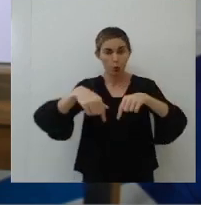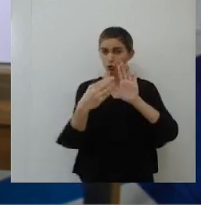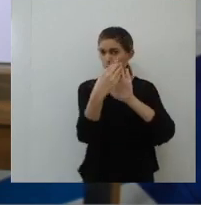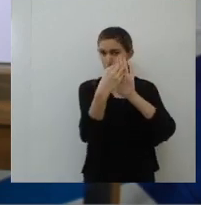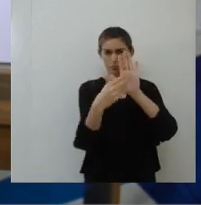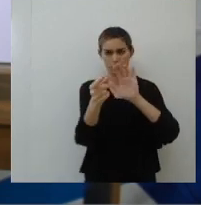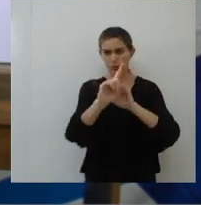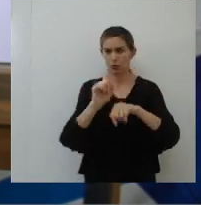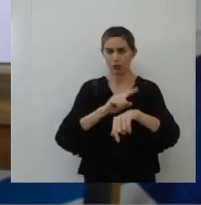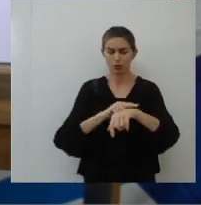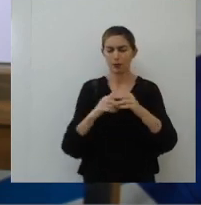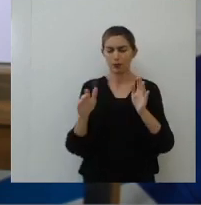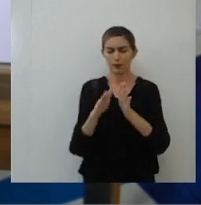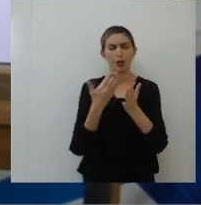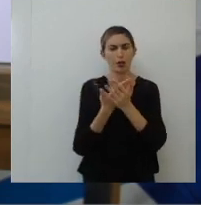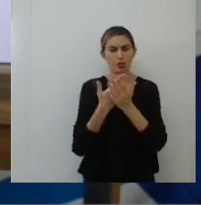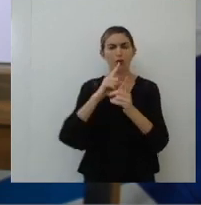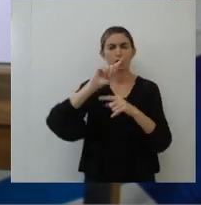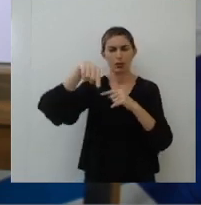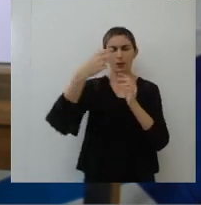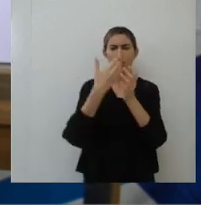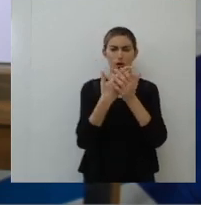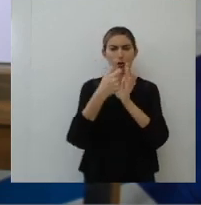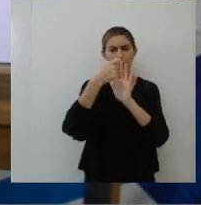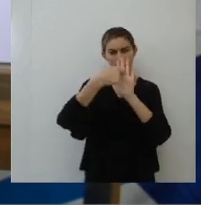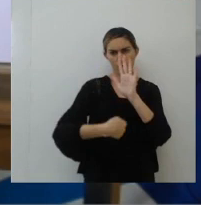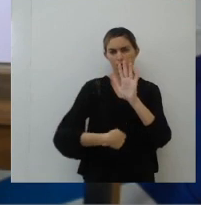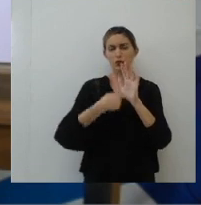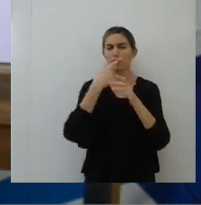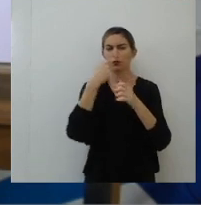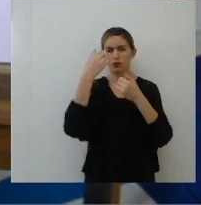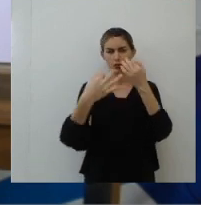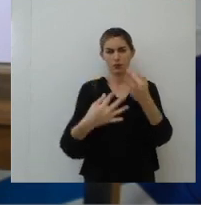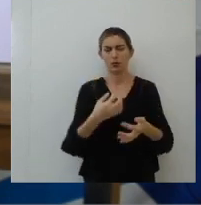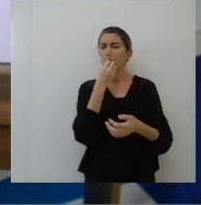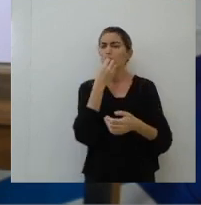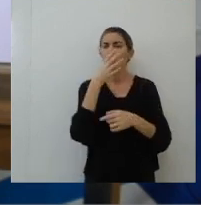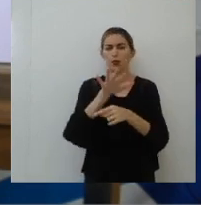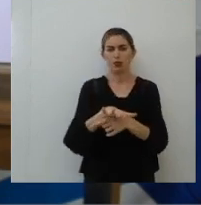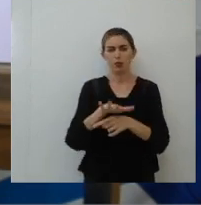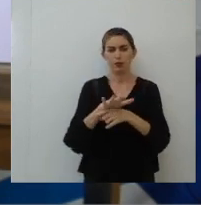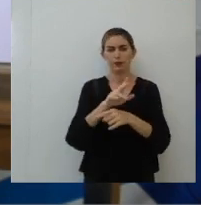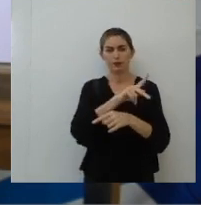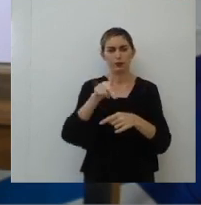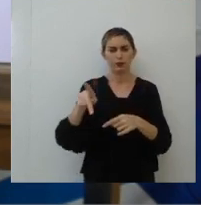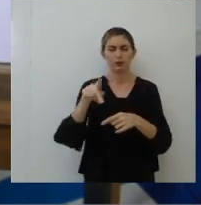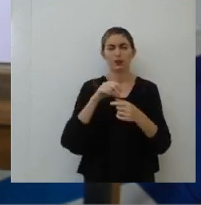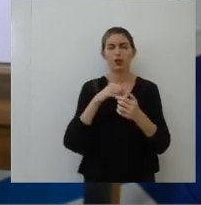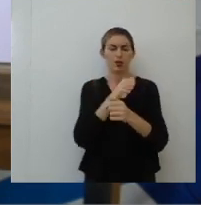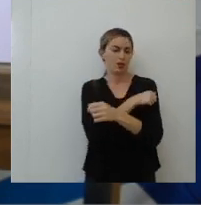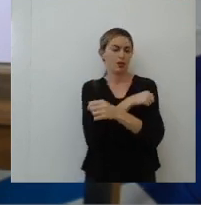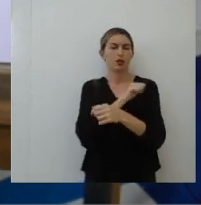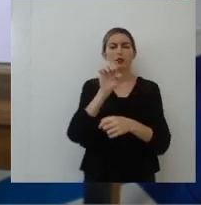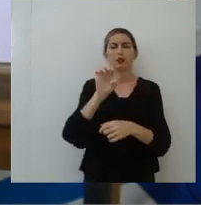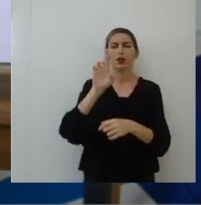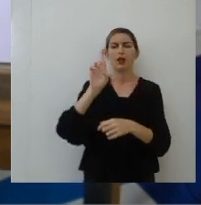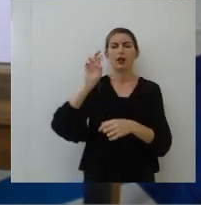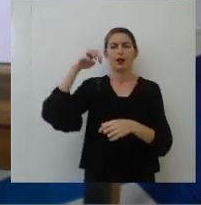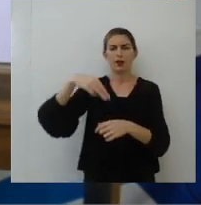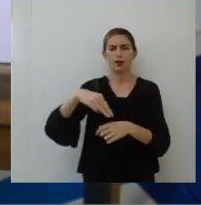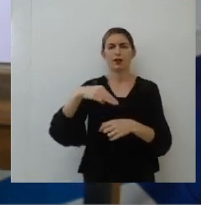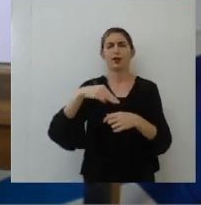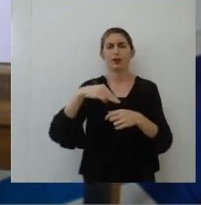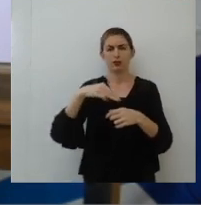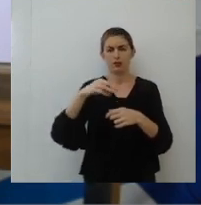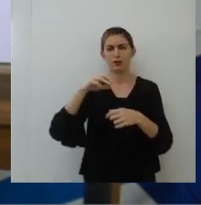do tempo da aula. Ok? Mas a gente vai falar na aula de redação, te prometo. Boa tarde, professor. Sou aluno do EREM Mendo Sampaio, na